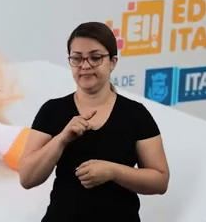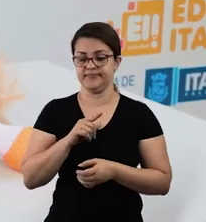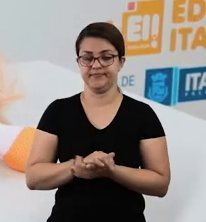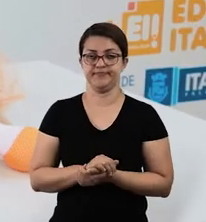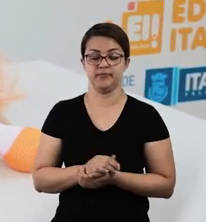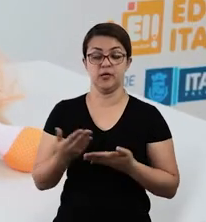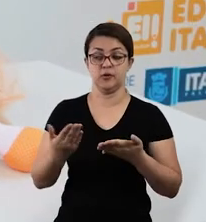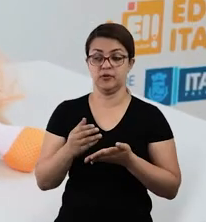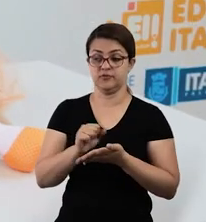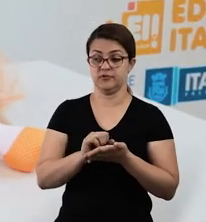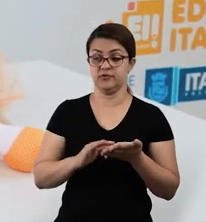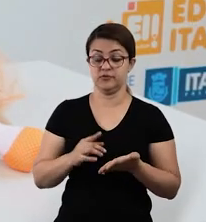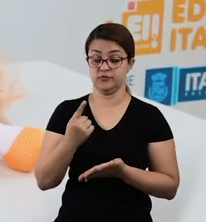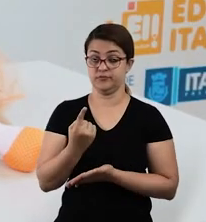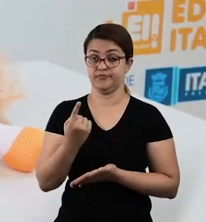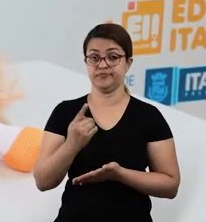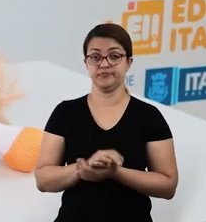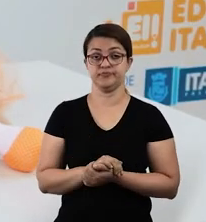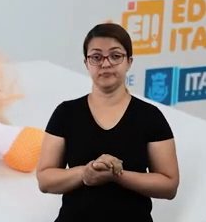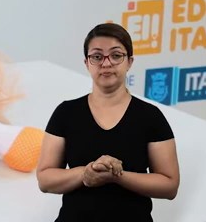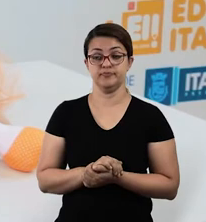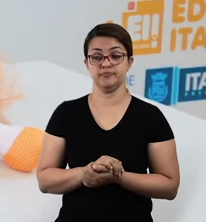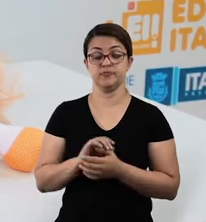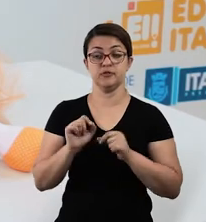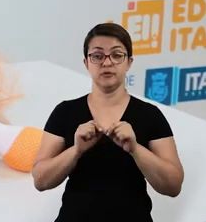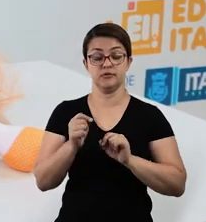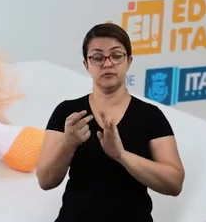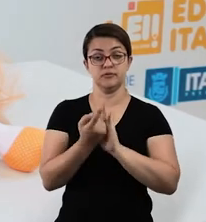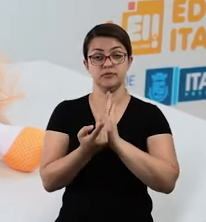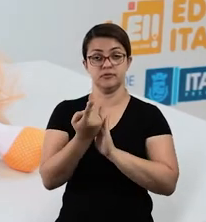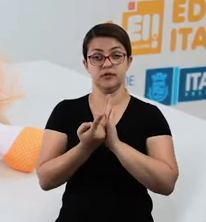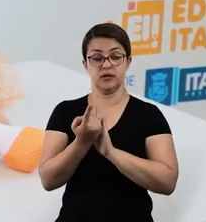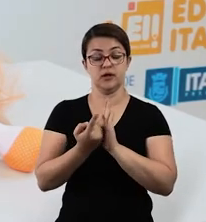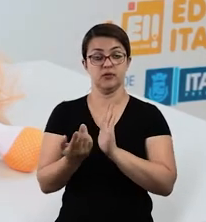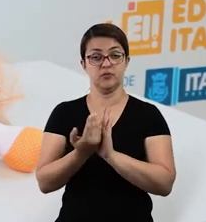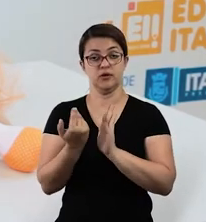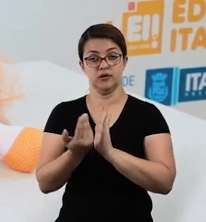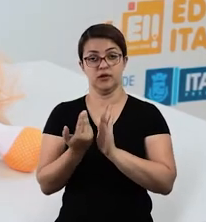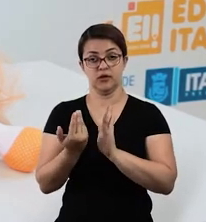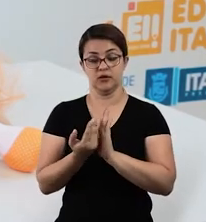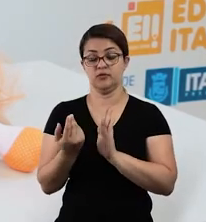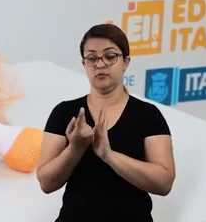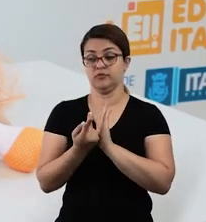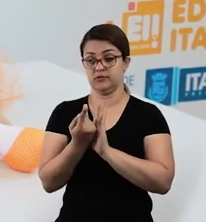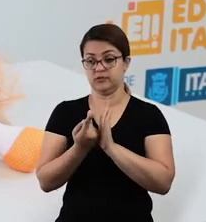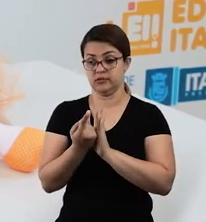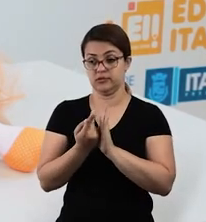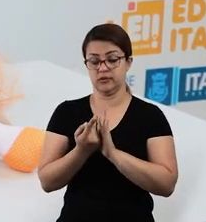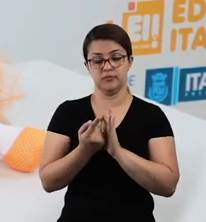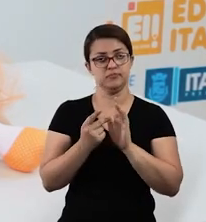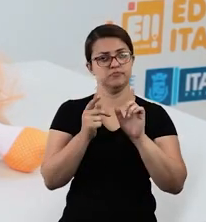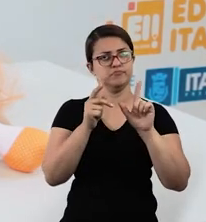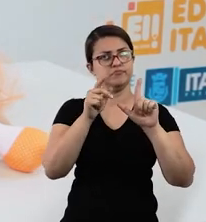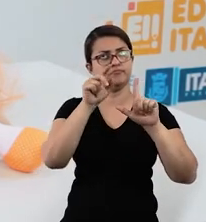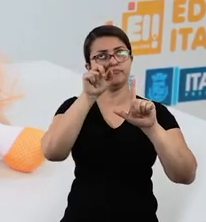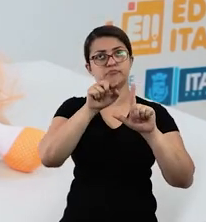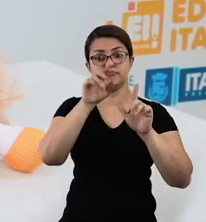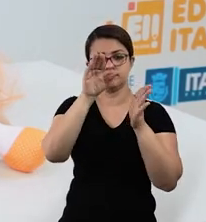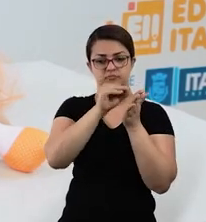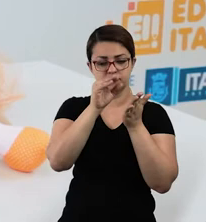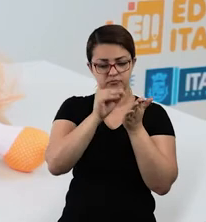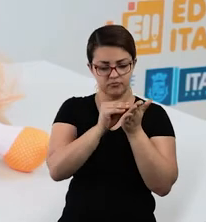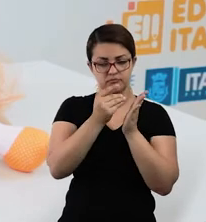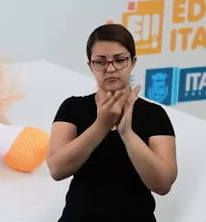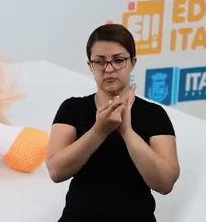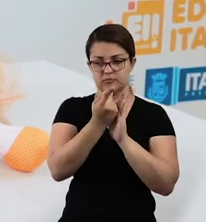Agora, vamos à atividade 1. Na atividade 1, você vai desenhar no seu caderno essas imagens e essas figuras